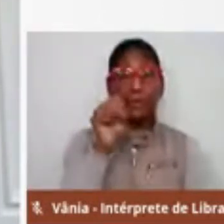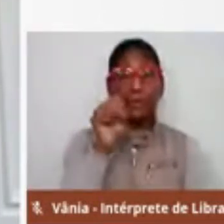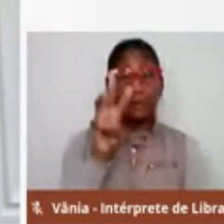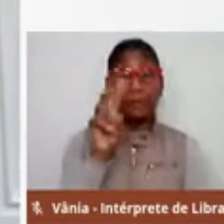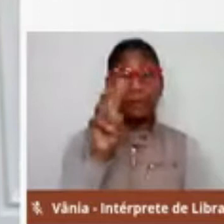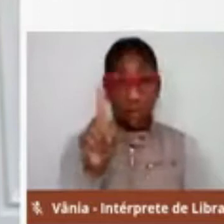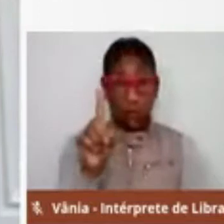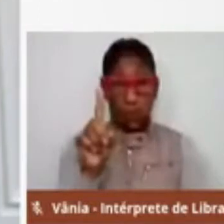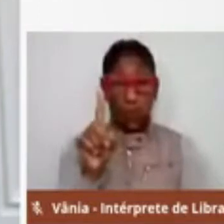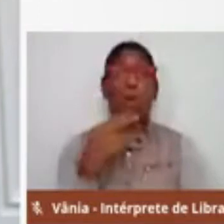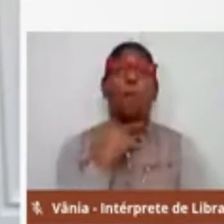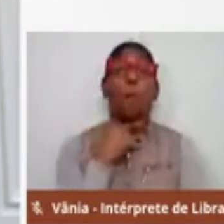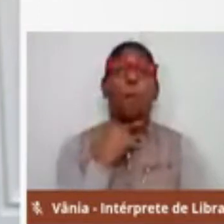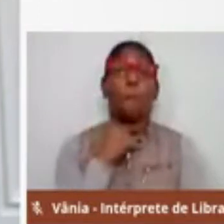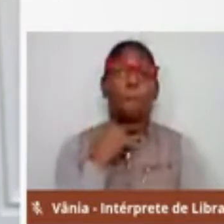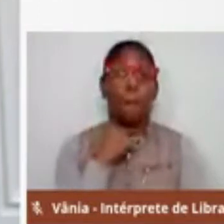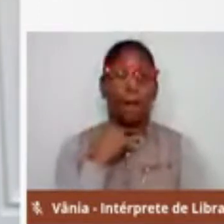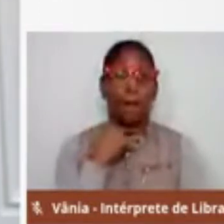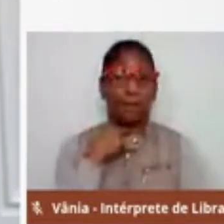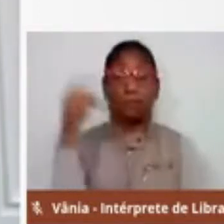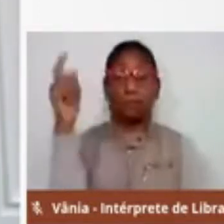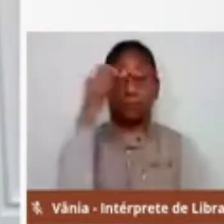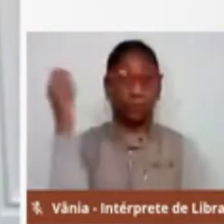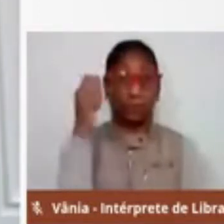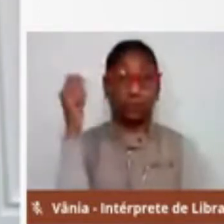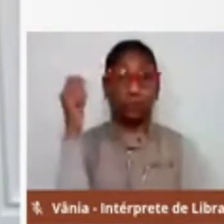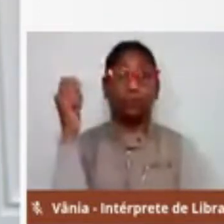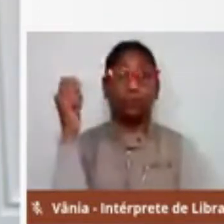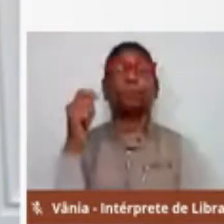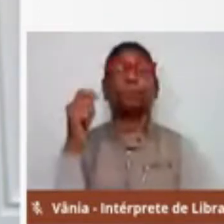1.831 leitos de UTI ocupados no Rio Grande do Sul,